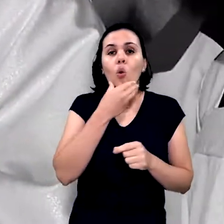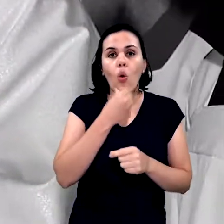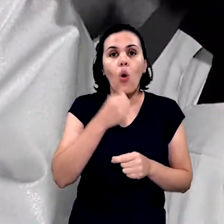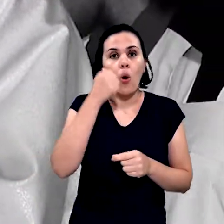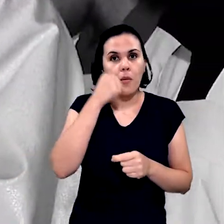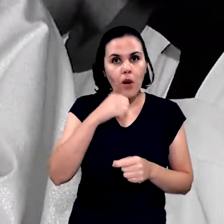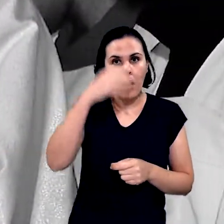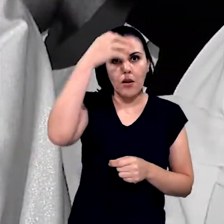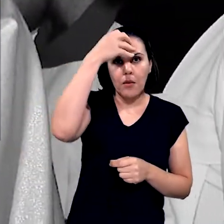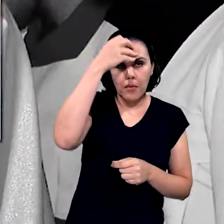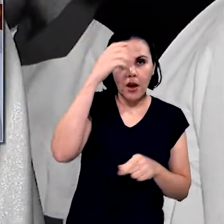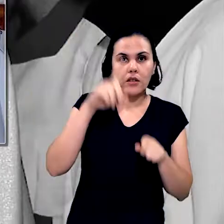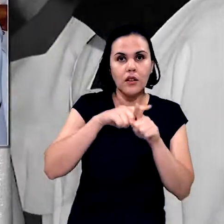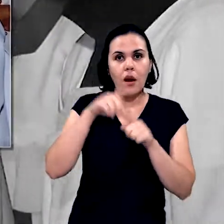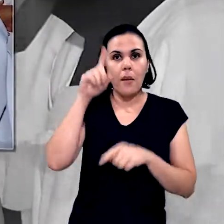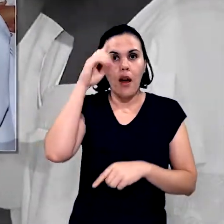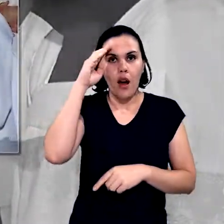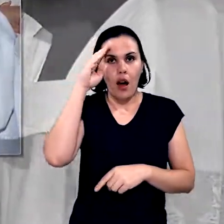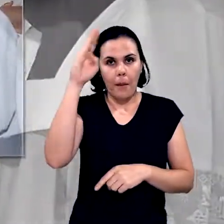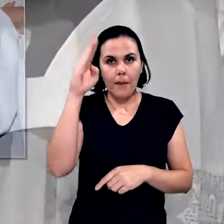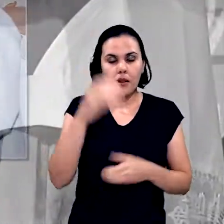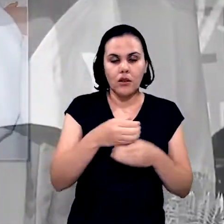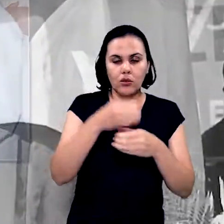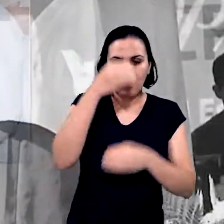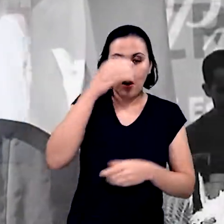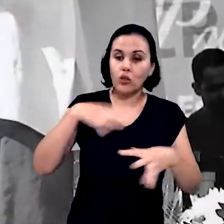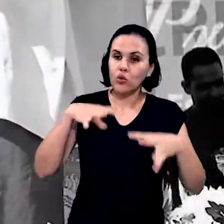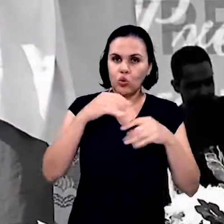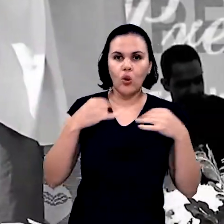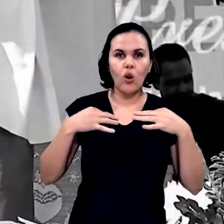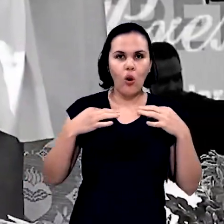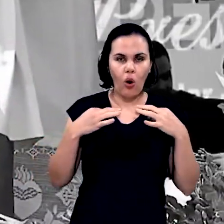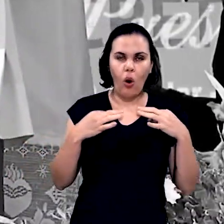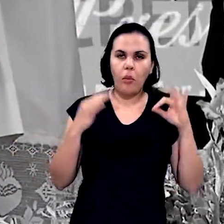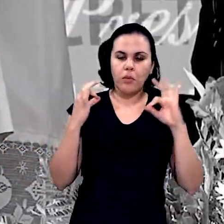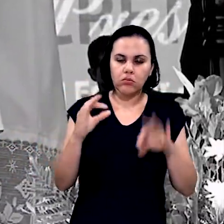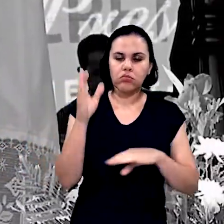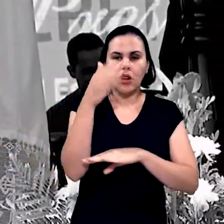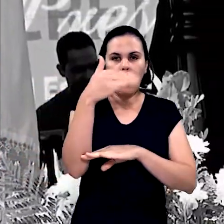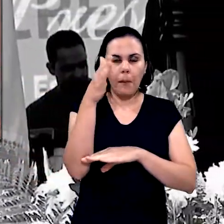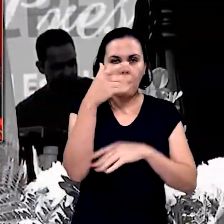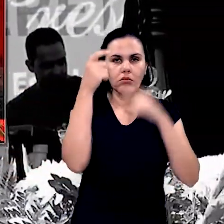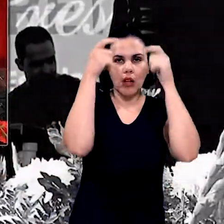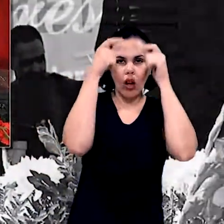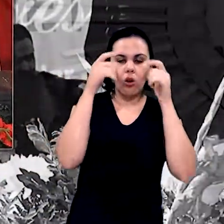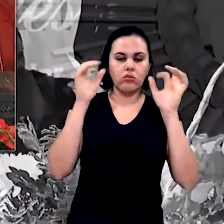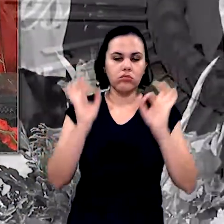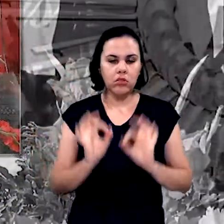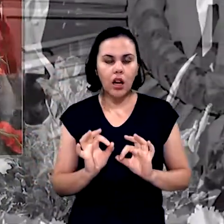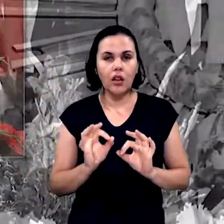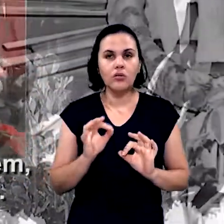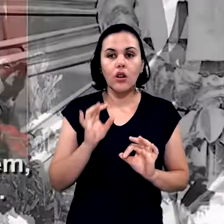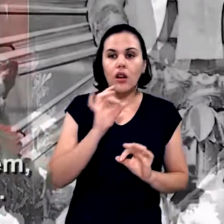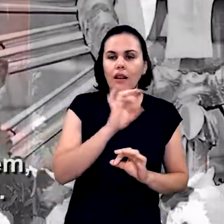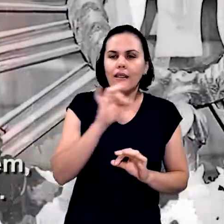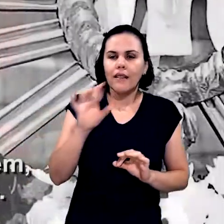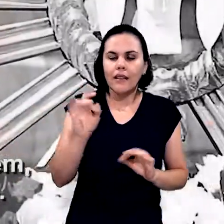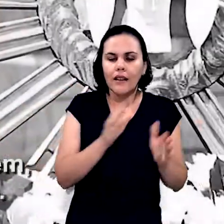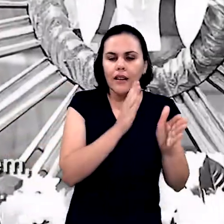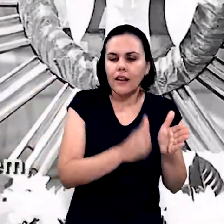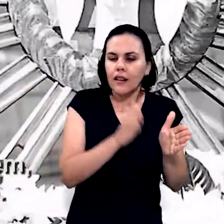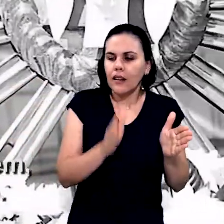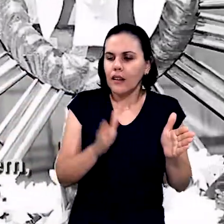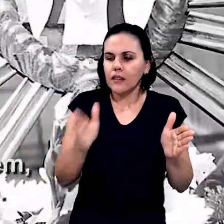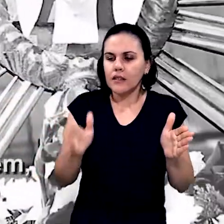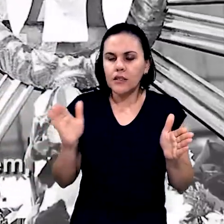Imperador, a Imperatriz e o Capitão do Mastro, os atuais, todos vestidos, com a bandeira, com a coroa e tal, onde a cada